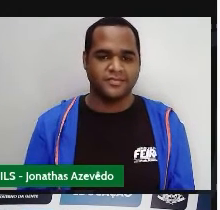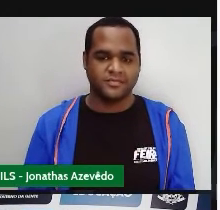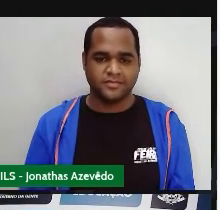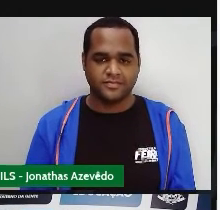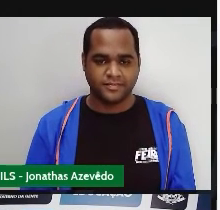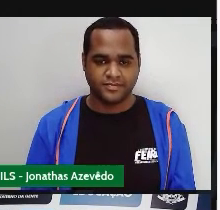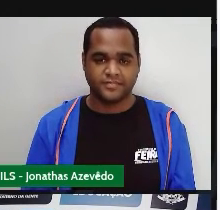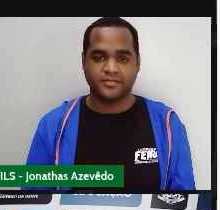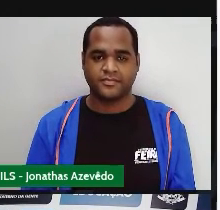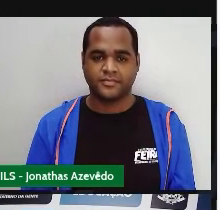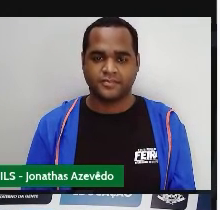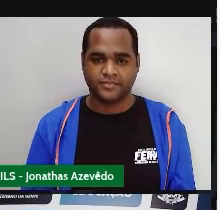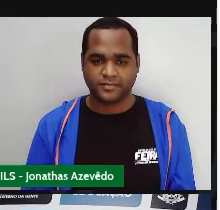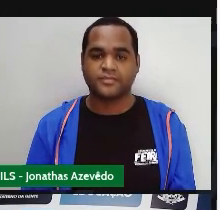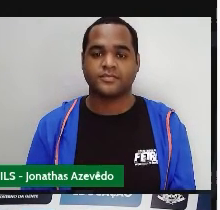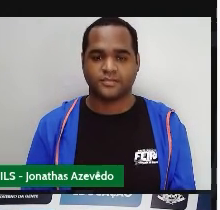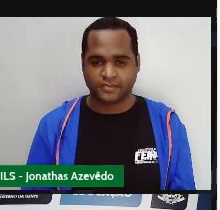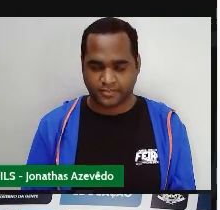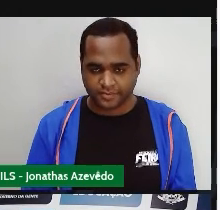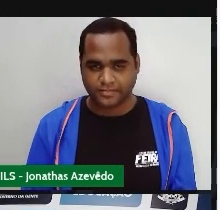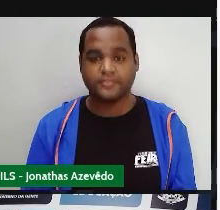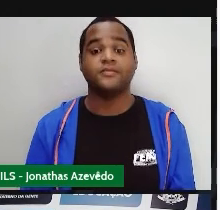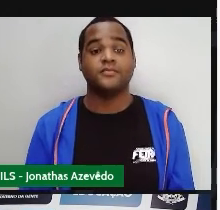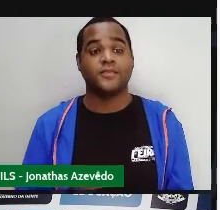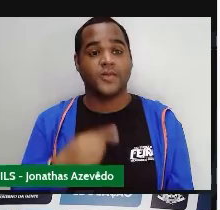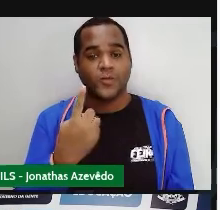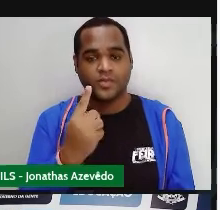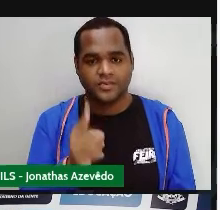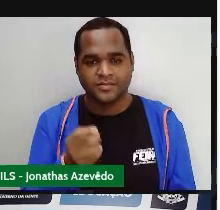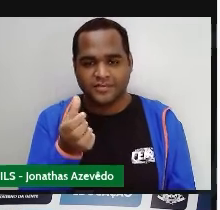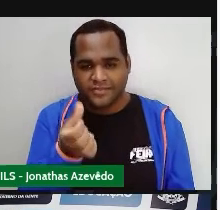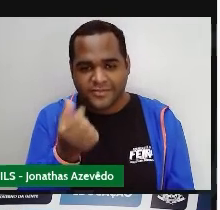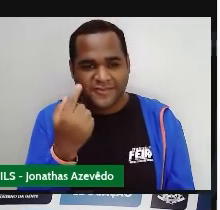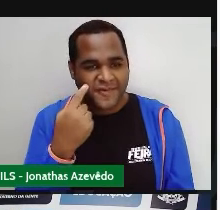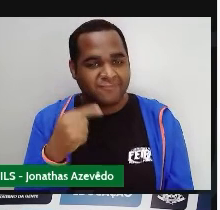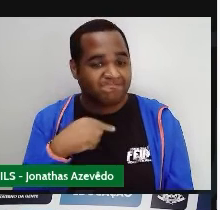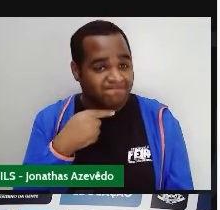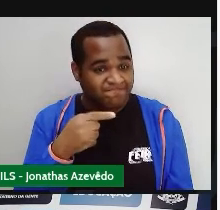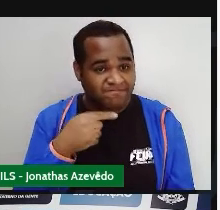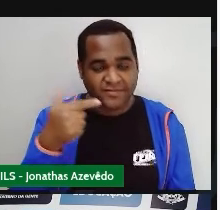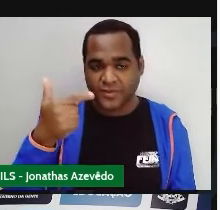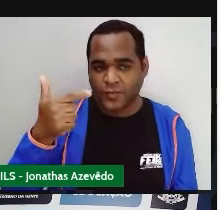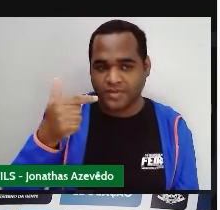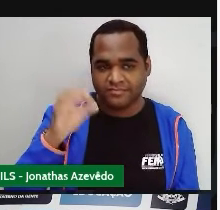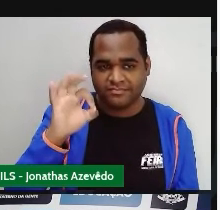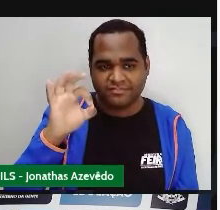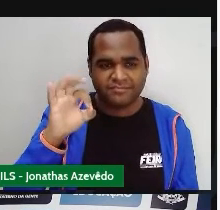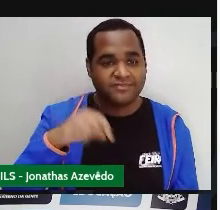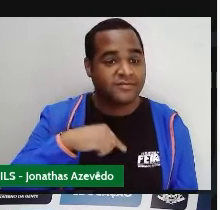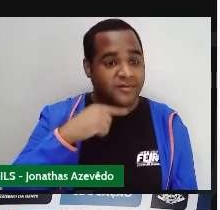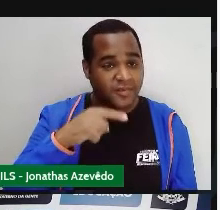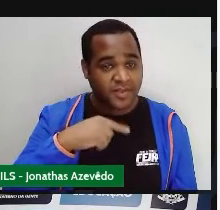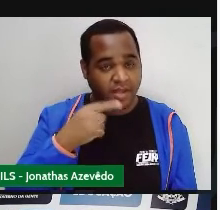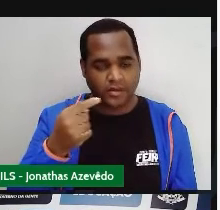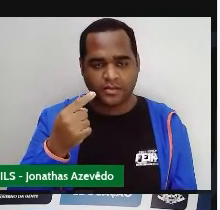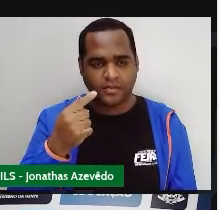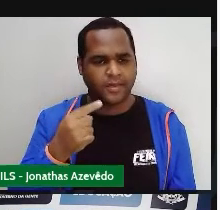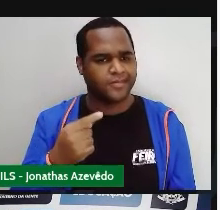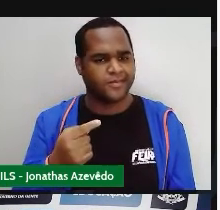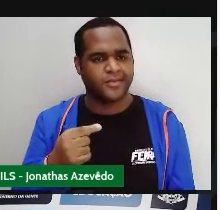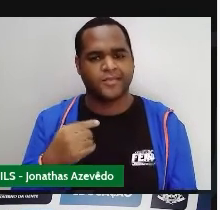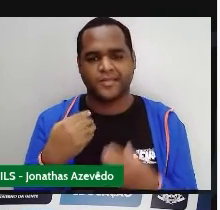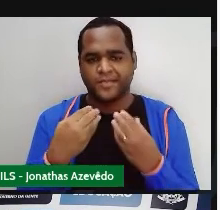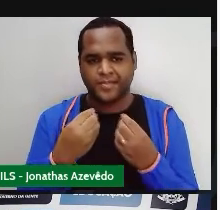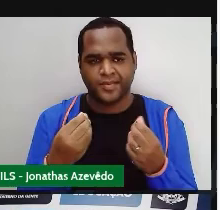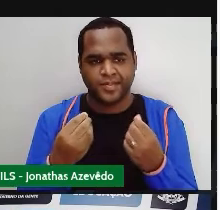não vai funcionar então se não vai funcionar na segunda a equação não serve para